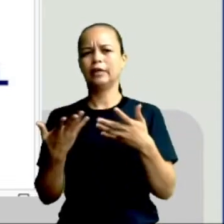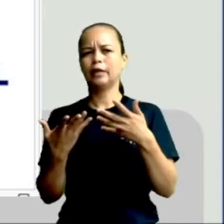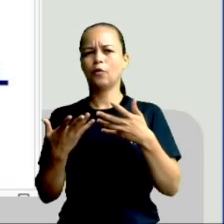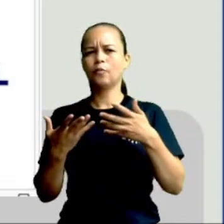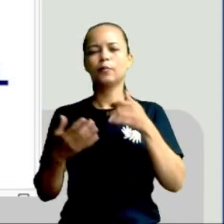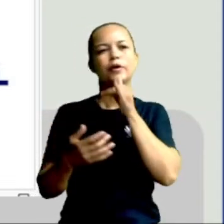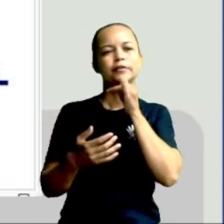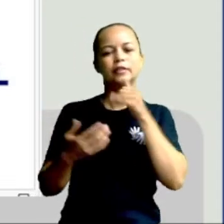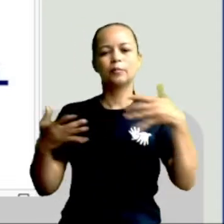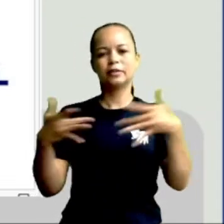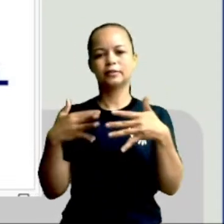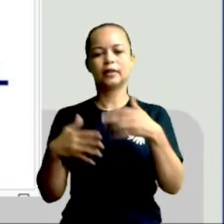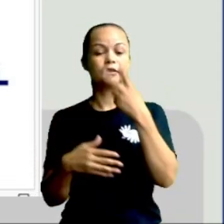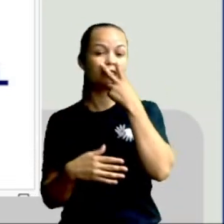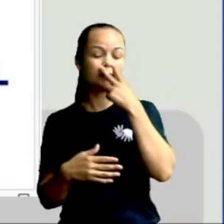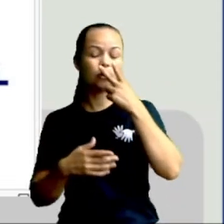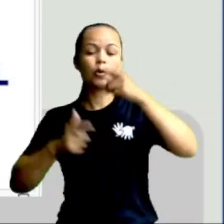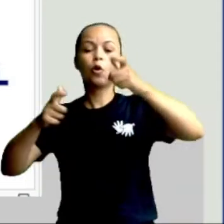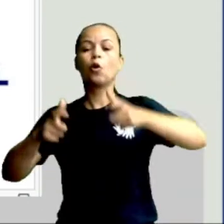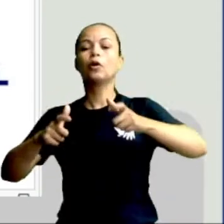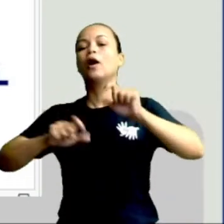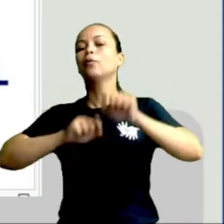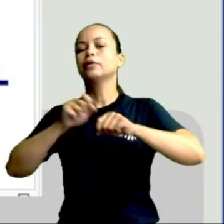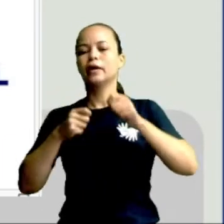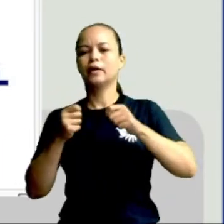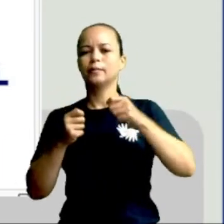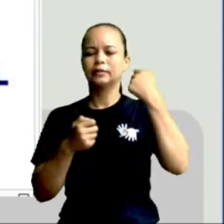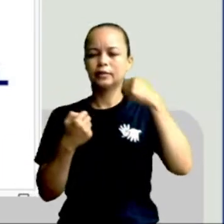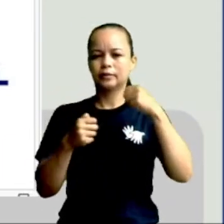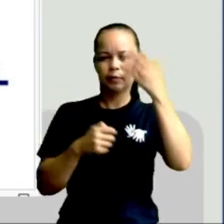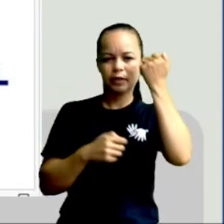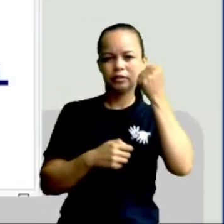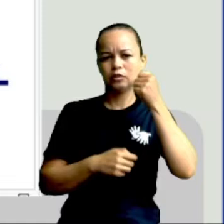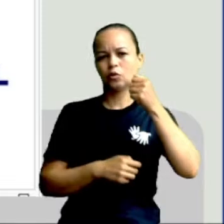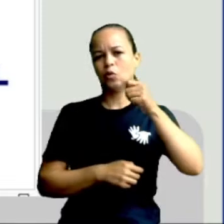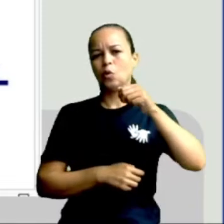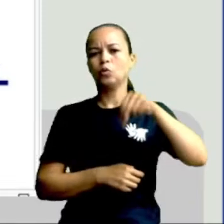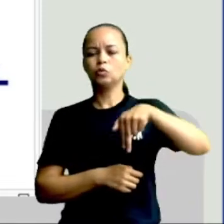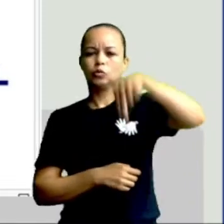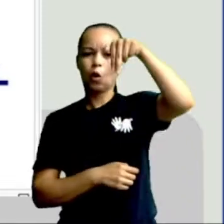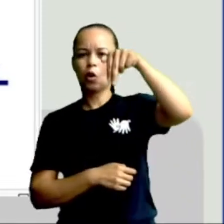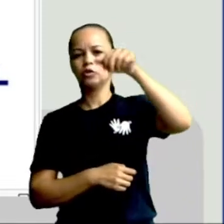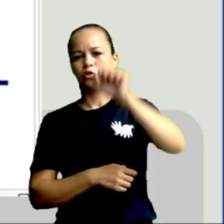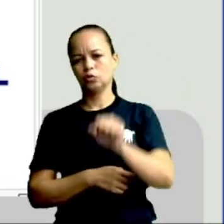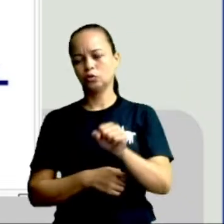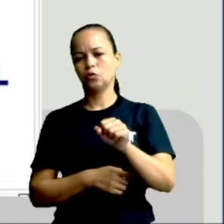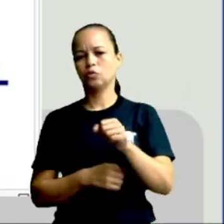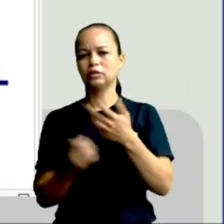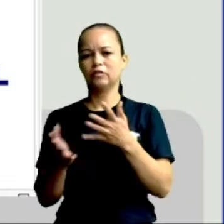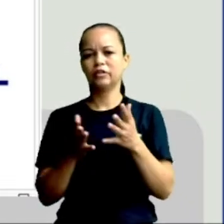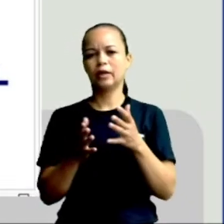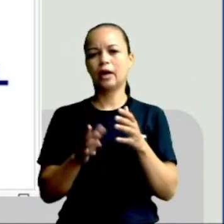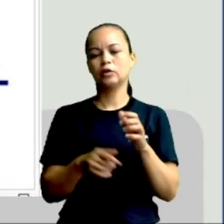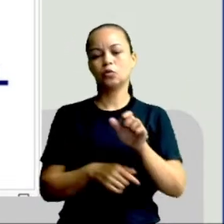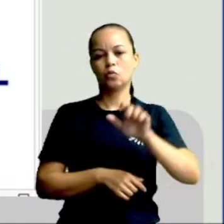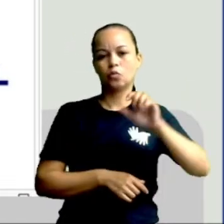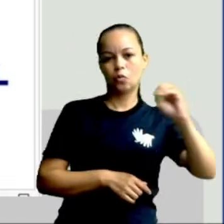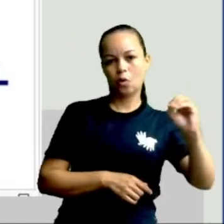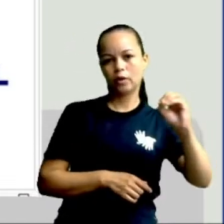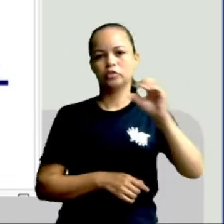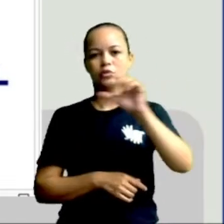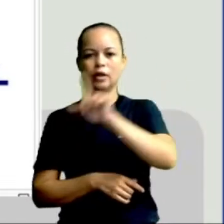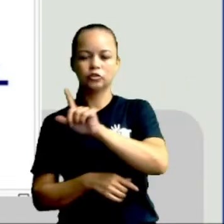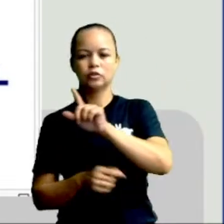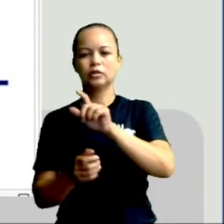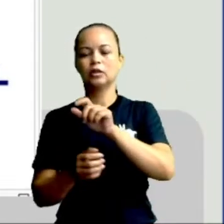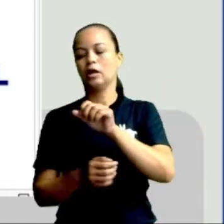em que localização? Então, a gente precisa saber se ela fica no norte, no sul, se ela fica ao nordeste, ao noroeste, ao